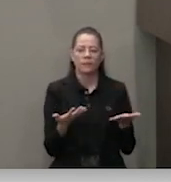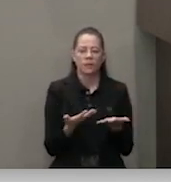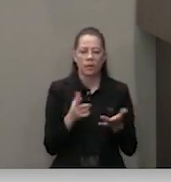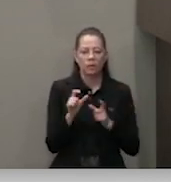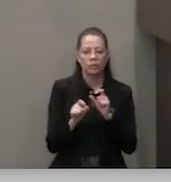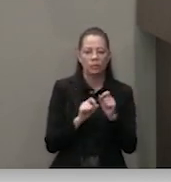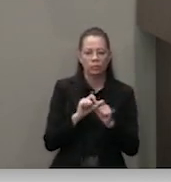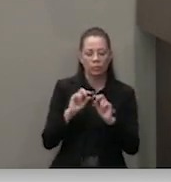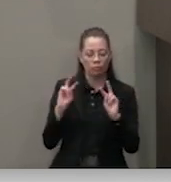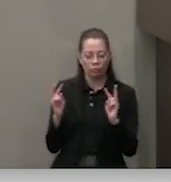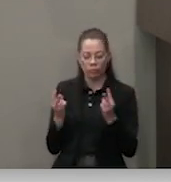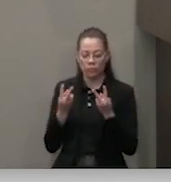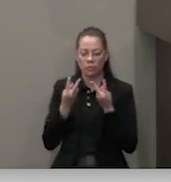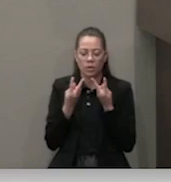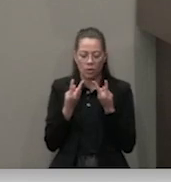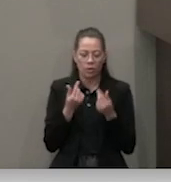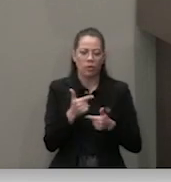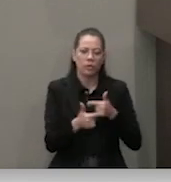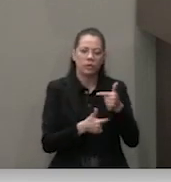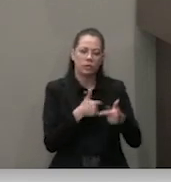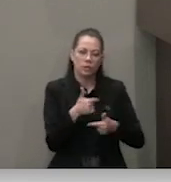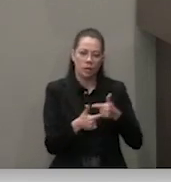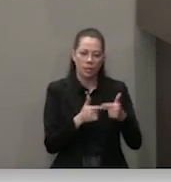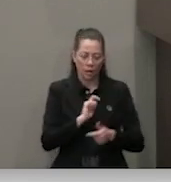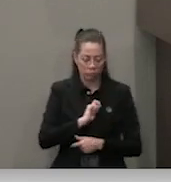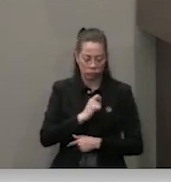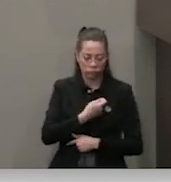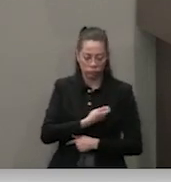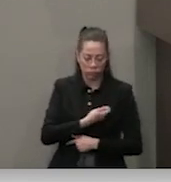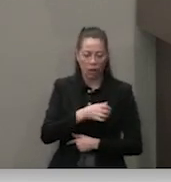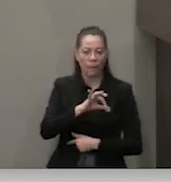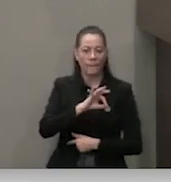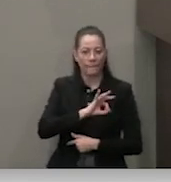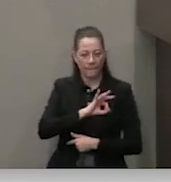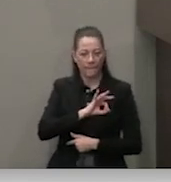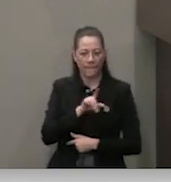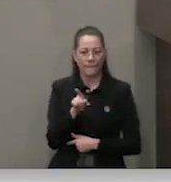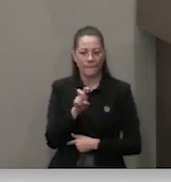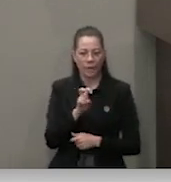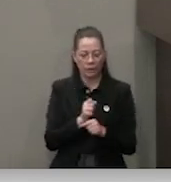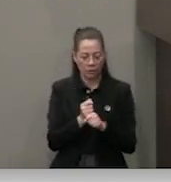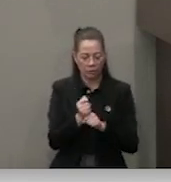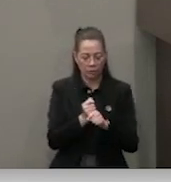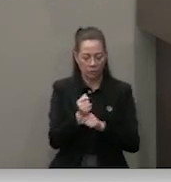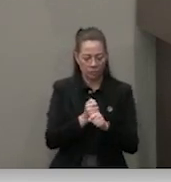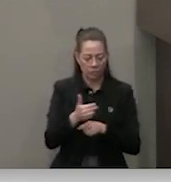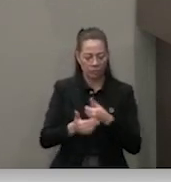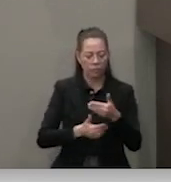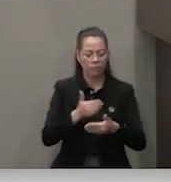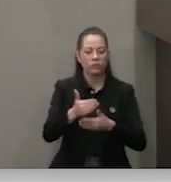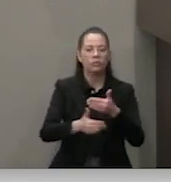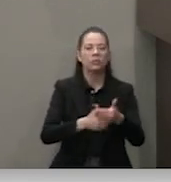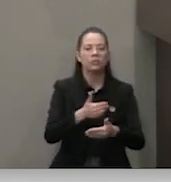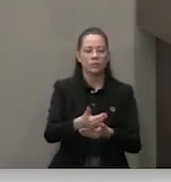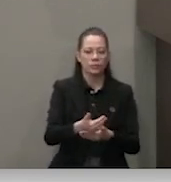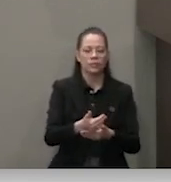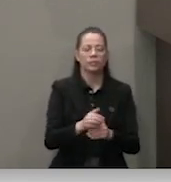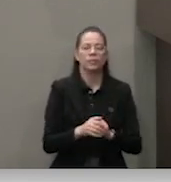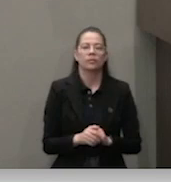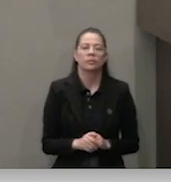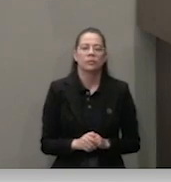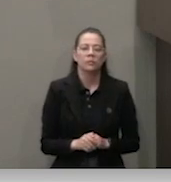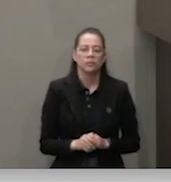se dá em reconhecimento à sua atuação enquanto delegada de polícia ao longo de 15 anos a frente da